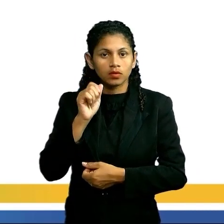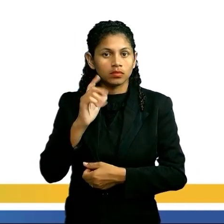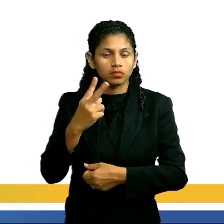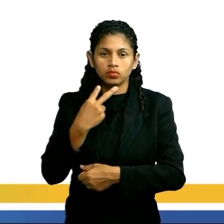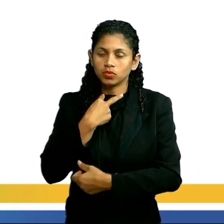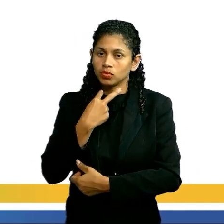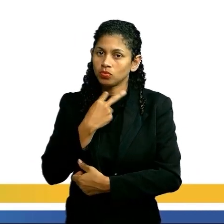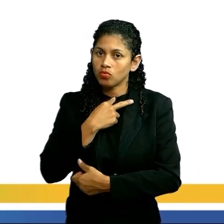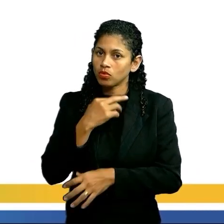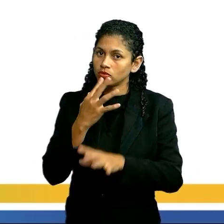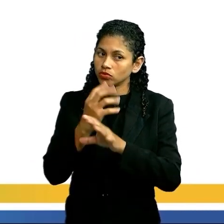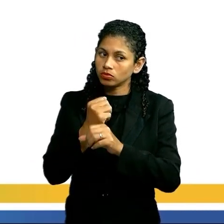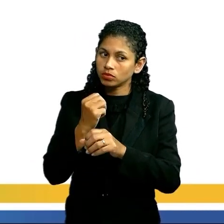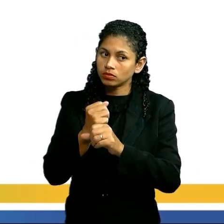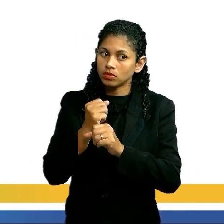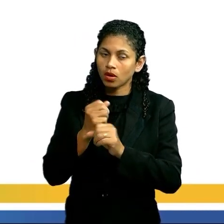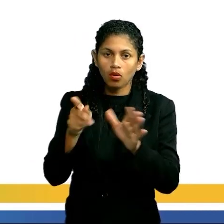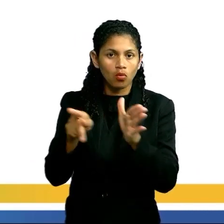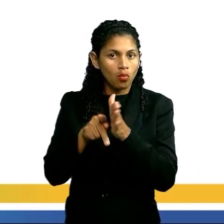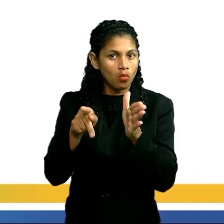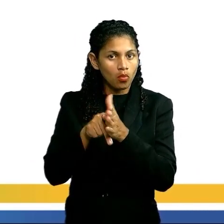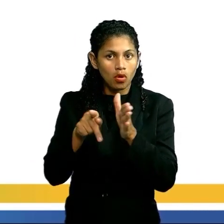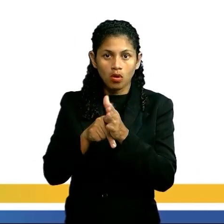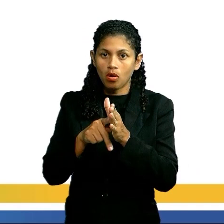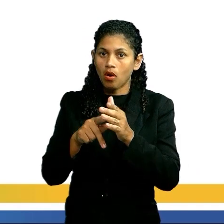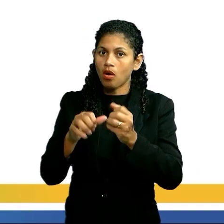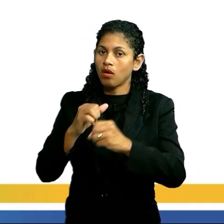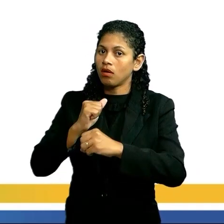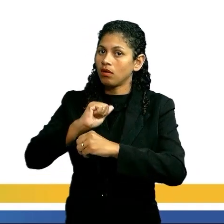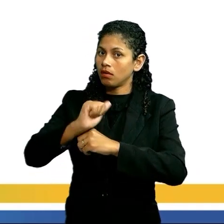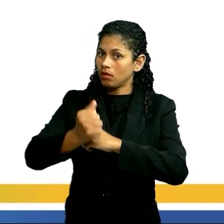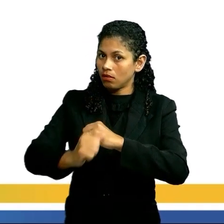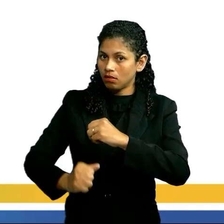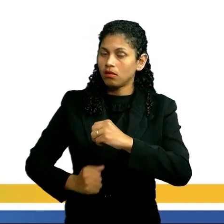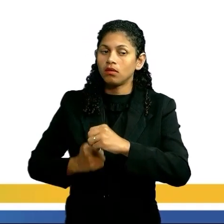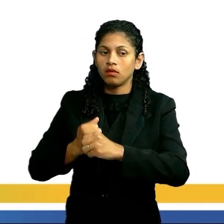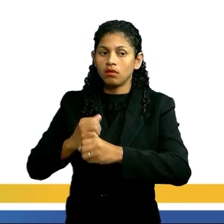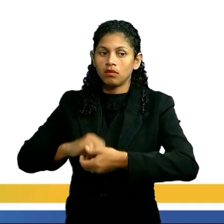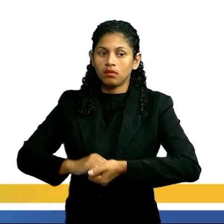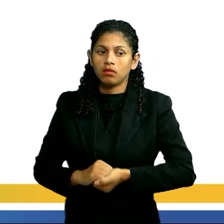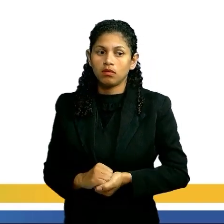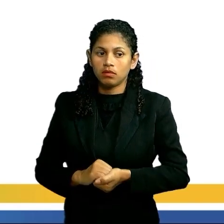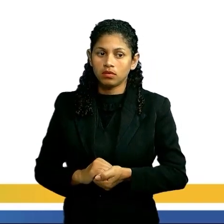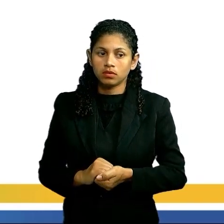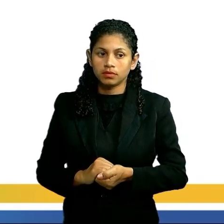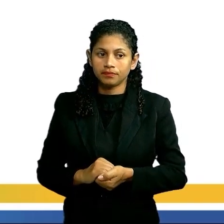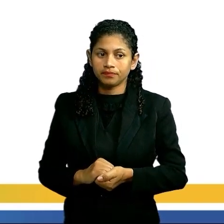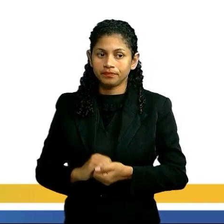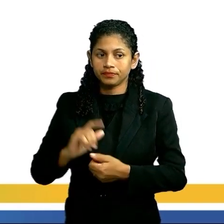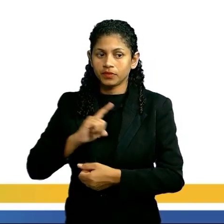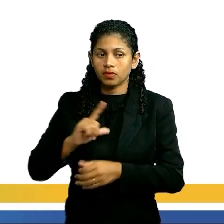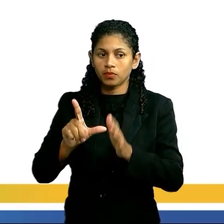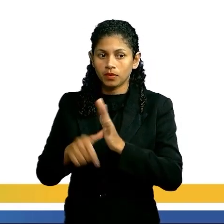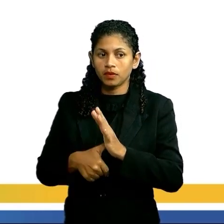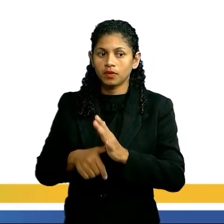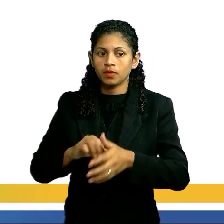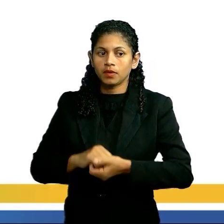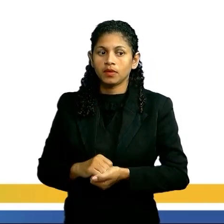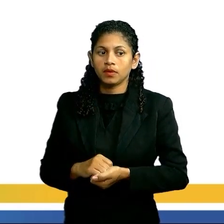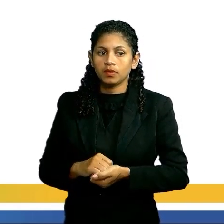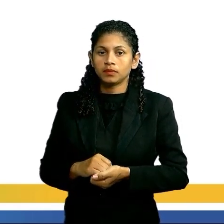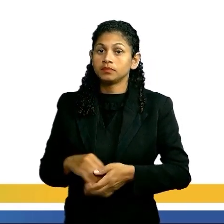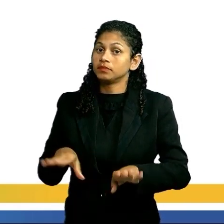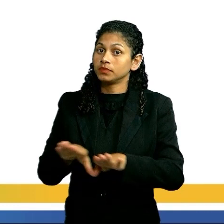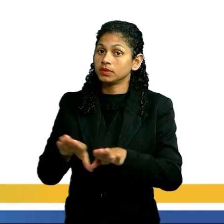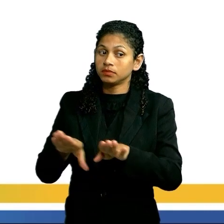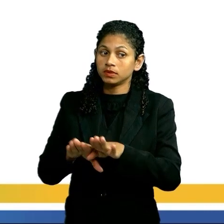átomo. É só o vizinho da esquerda, da direita, de cima ou de baixo, caso tenha. Certinho? Aí tem o próximo. Também tem